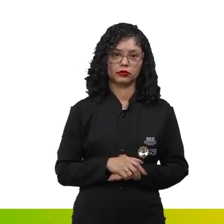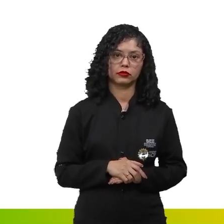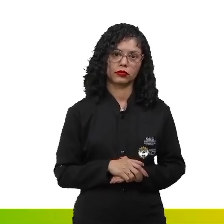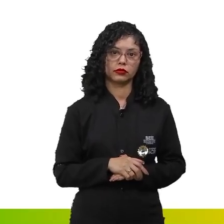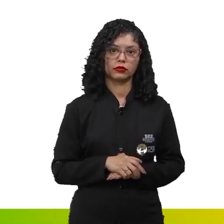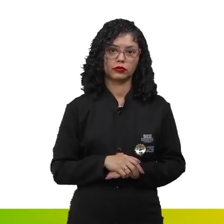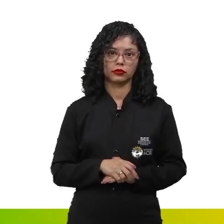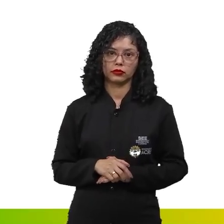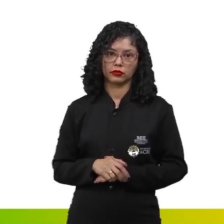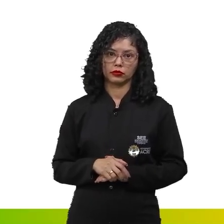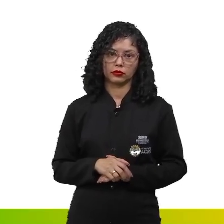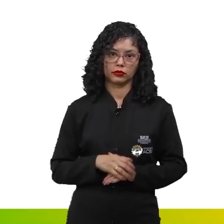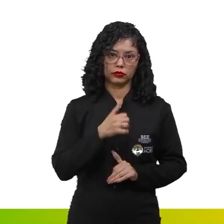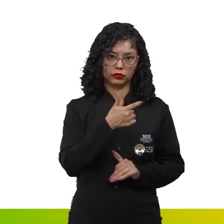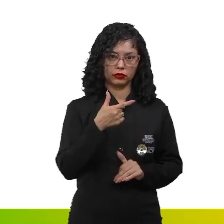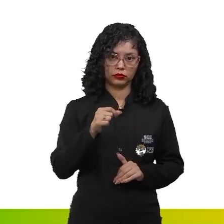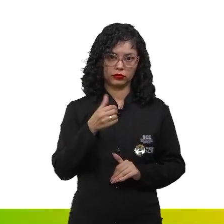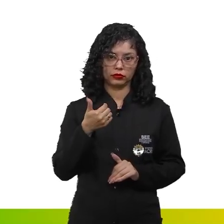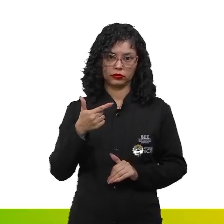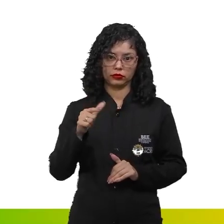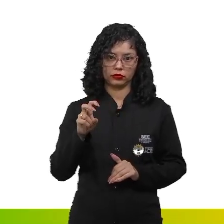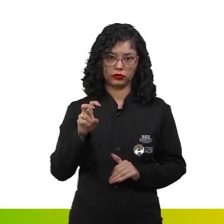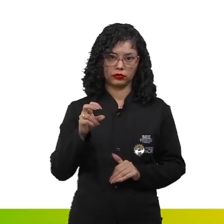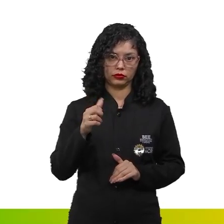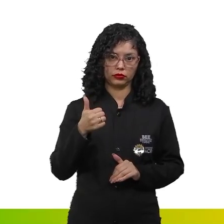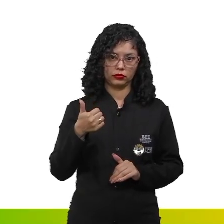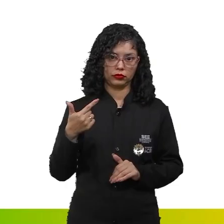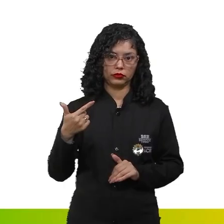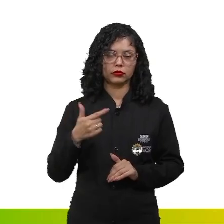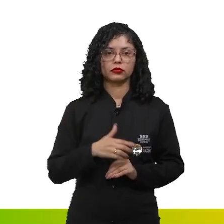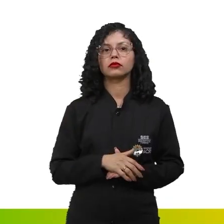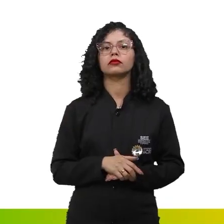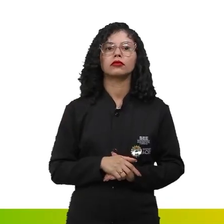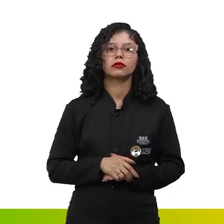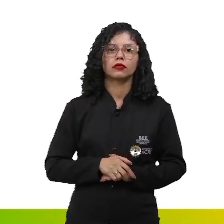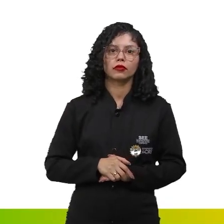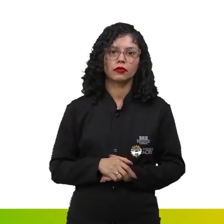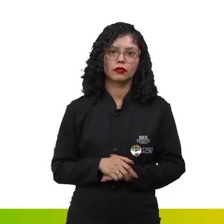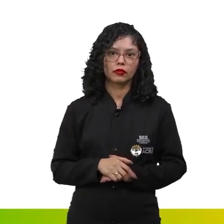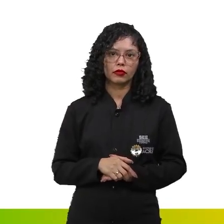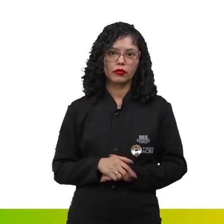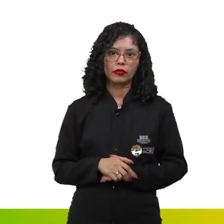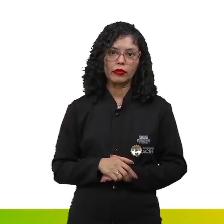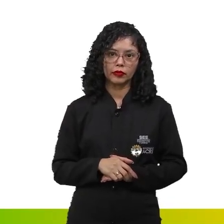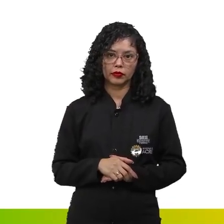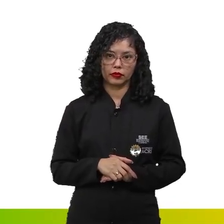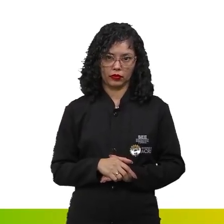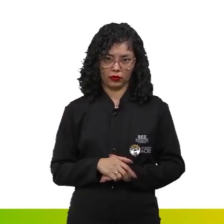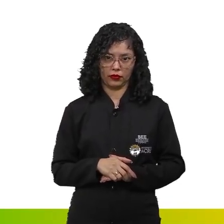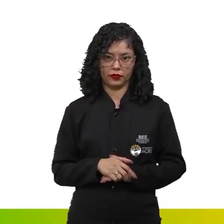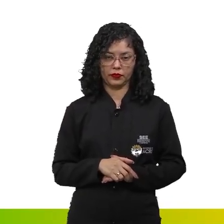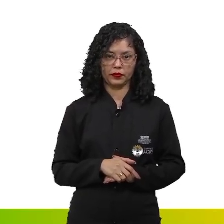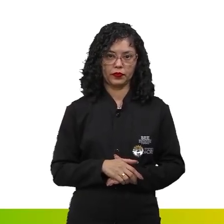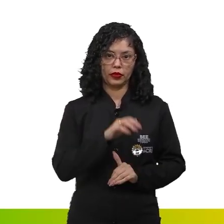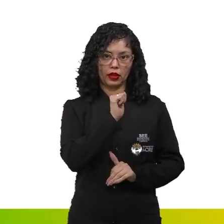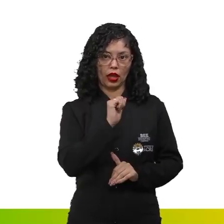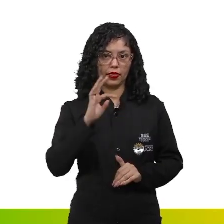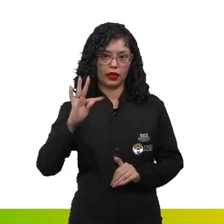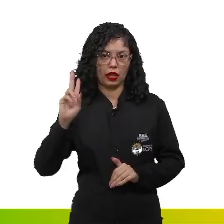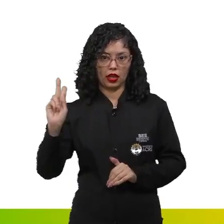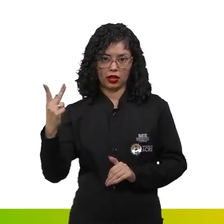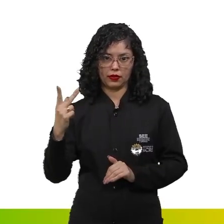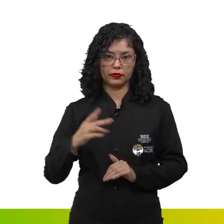e as suas idades são 20, 15 e 12. Então, vou chamar Amanda só de A, Thaís de T e Heloísa